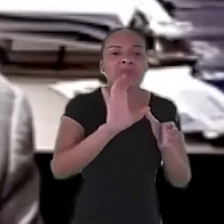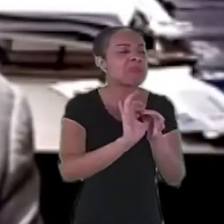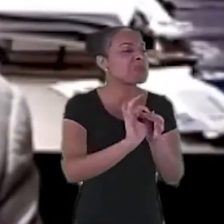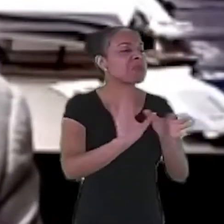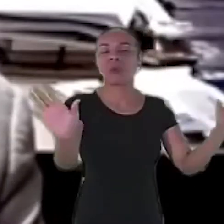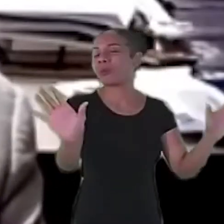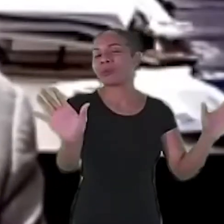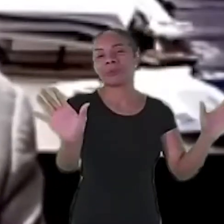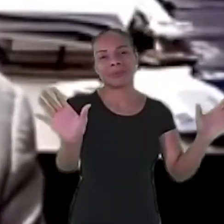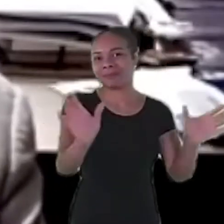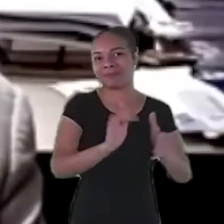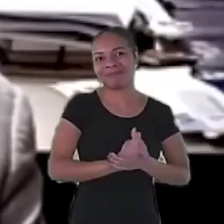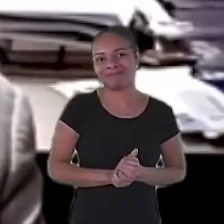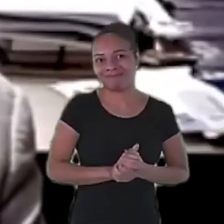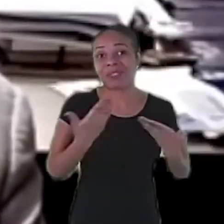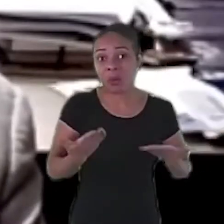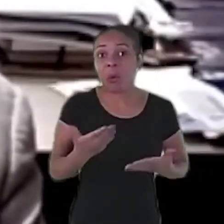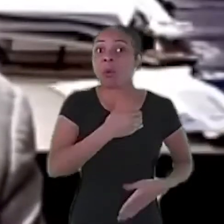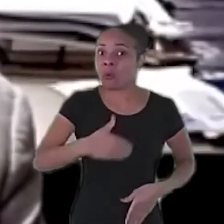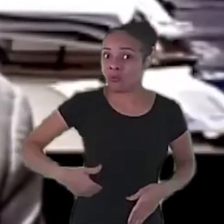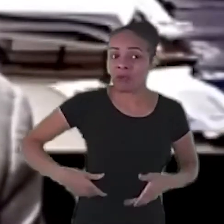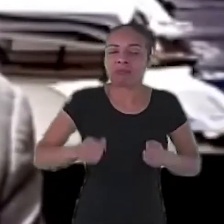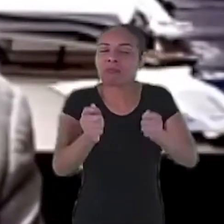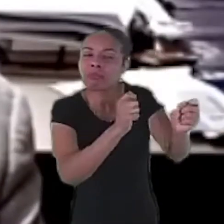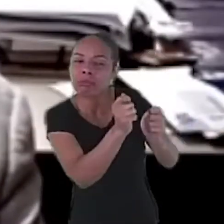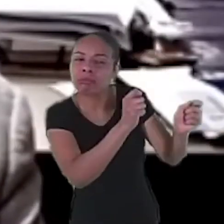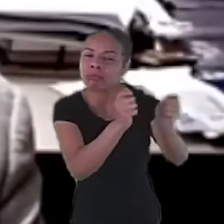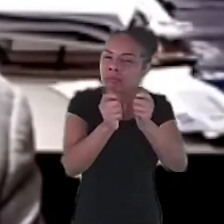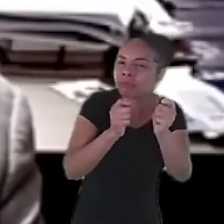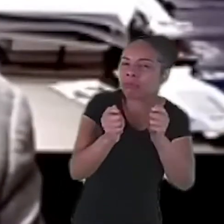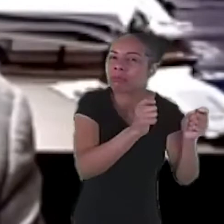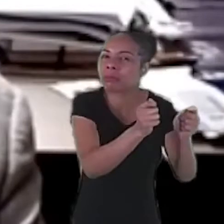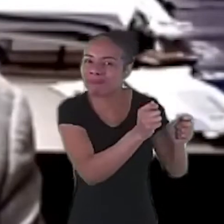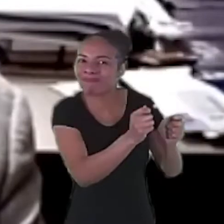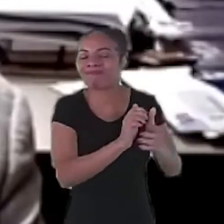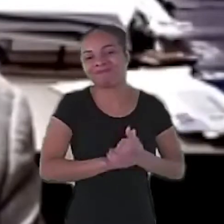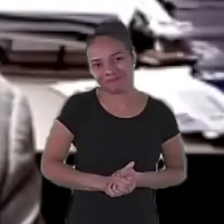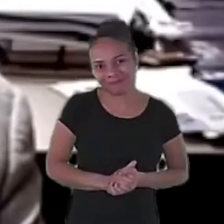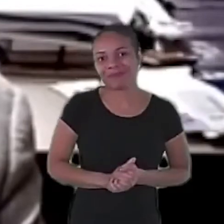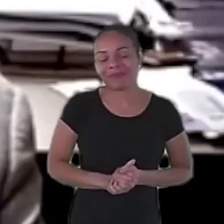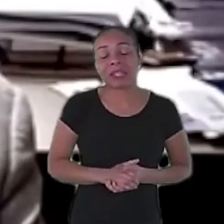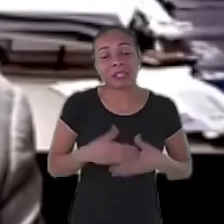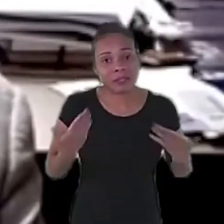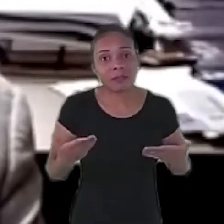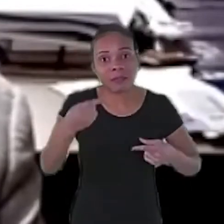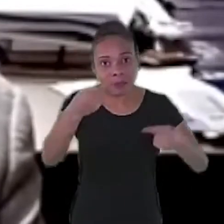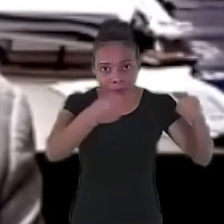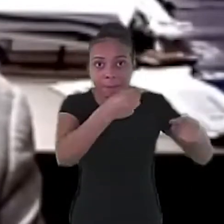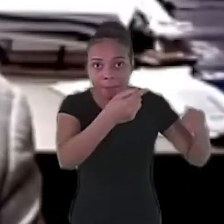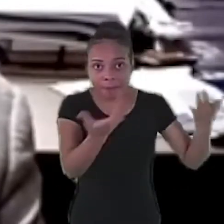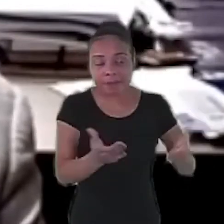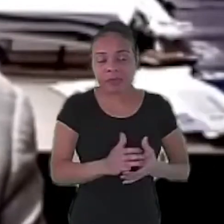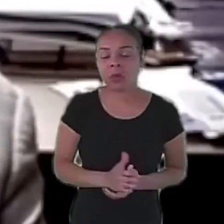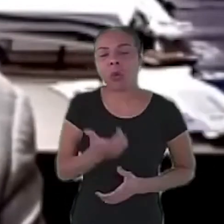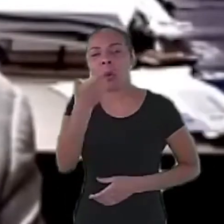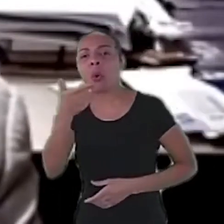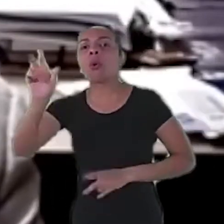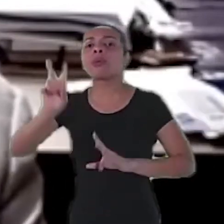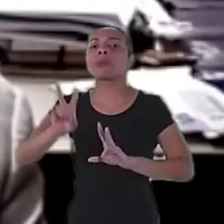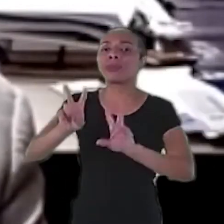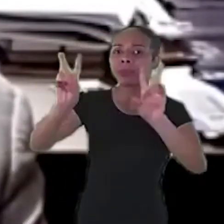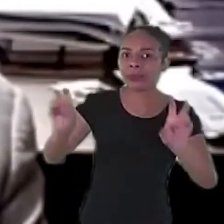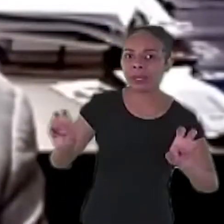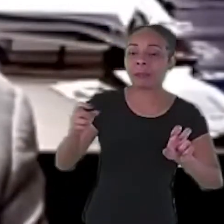que observar para saber o que disso, o que pode ser rebatido. Um outro tema, eu estou olhando aqui para